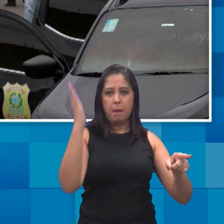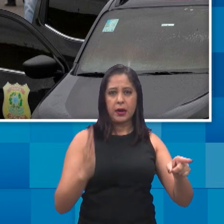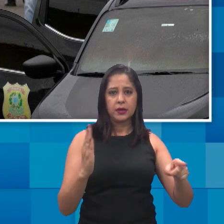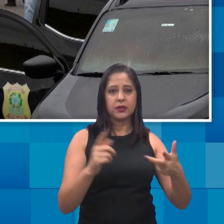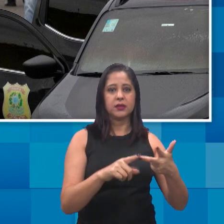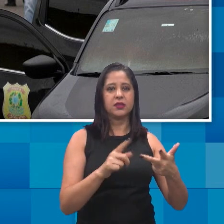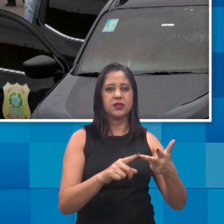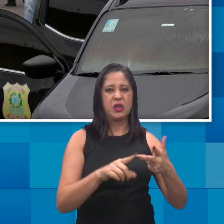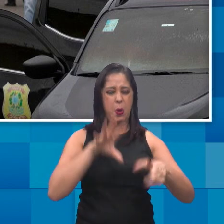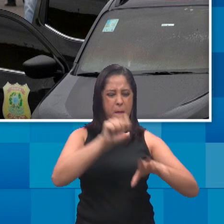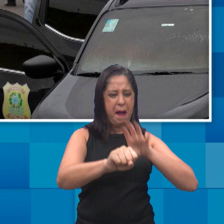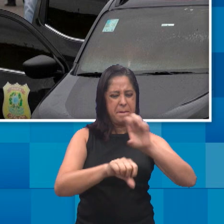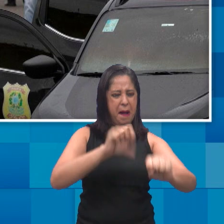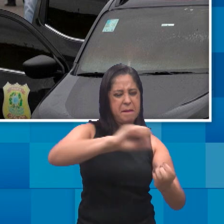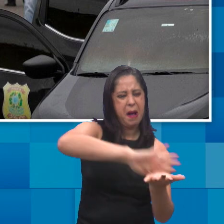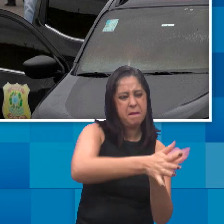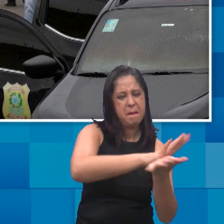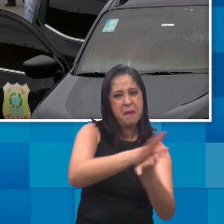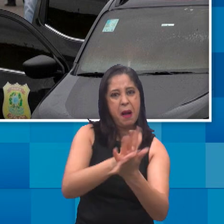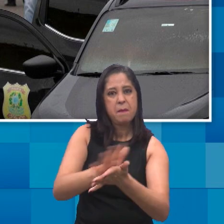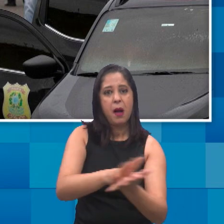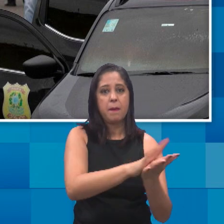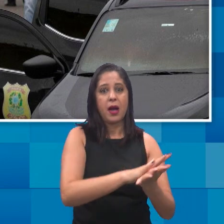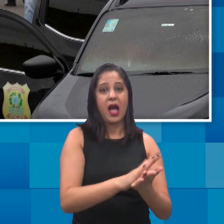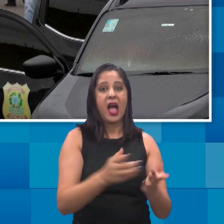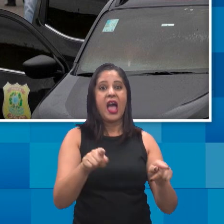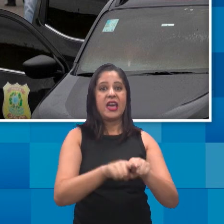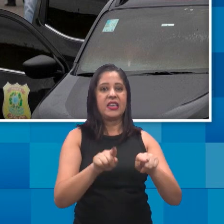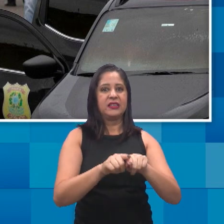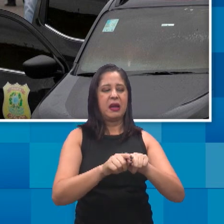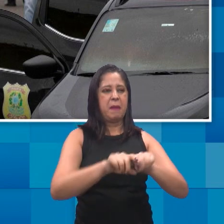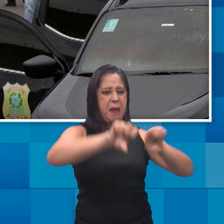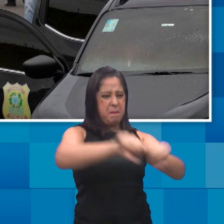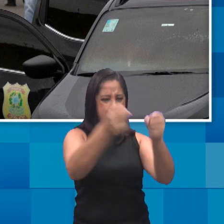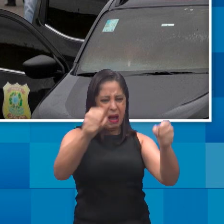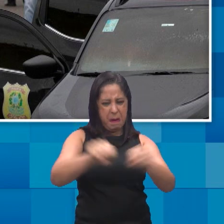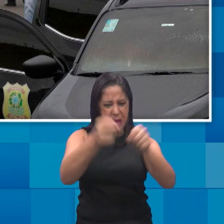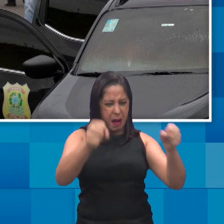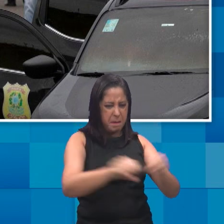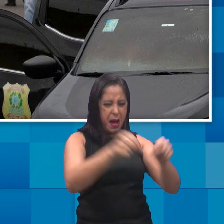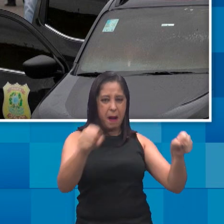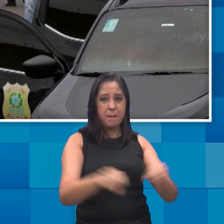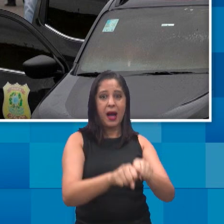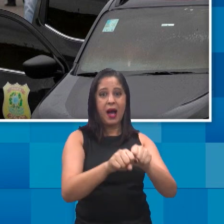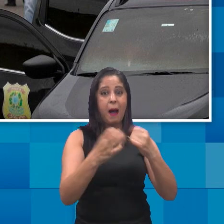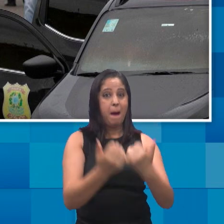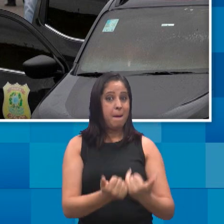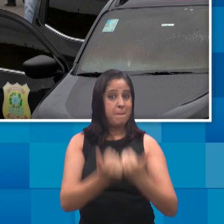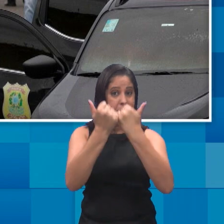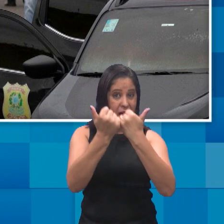dano qualificado, associação criminosa e deteriorização